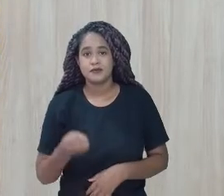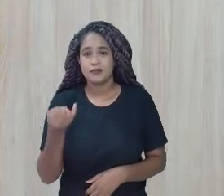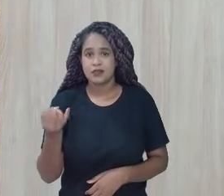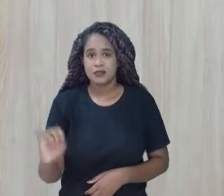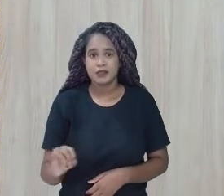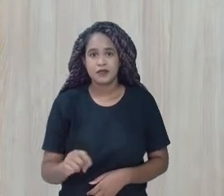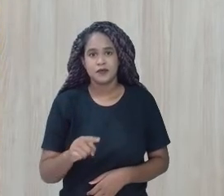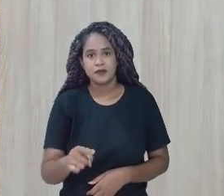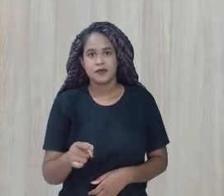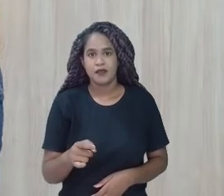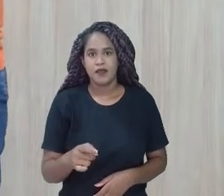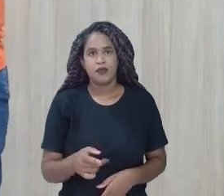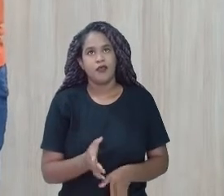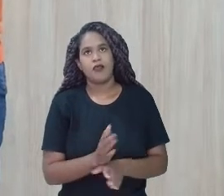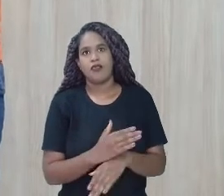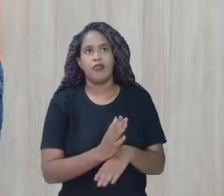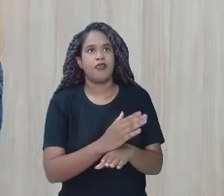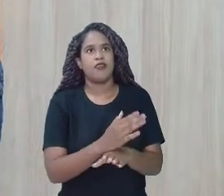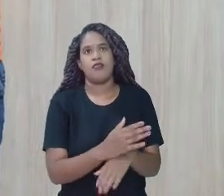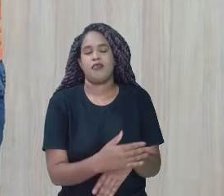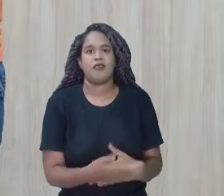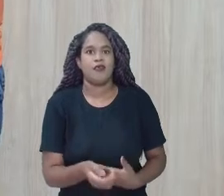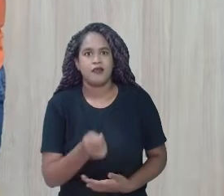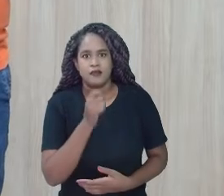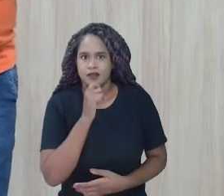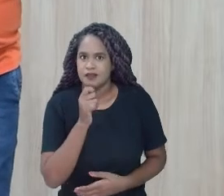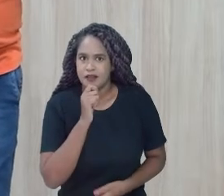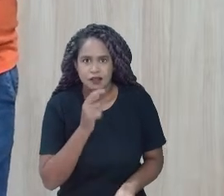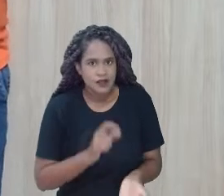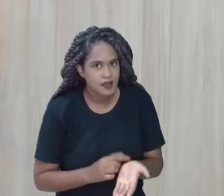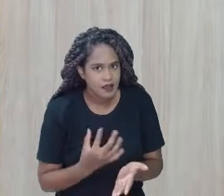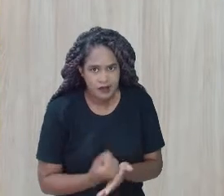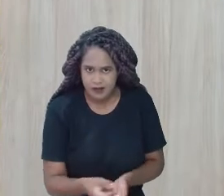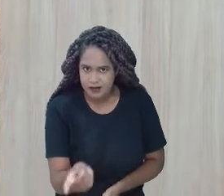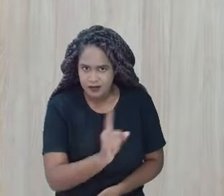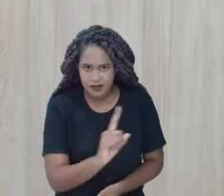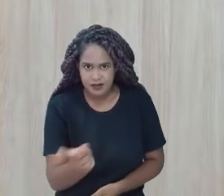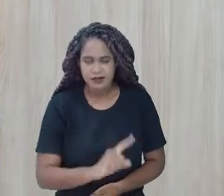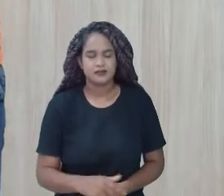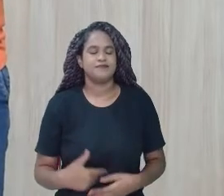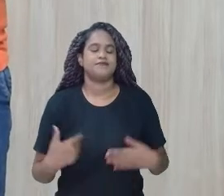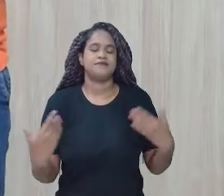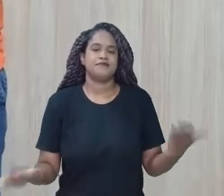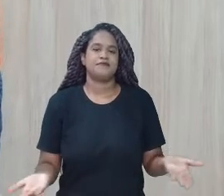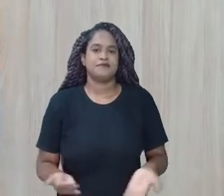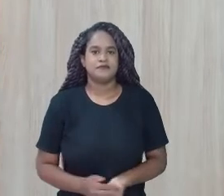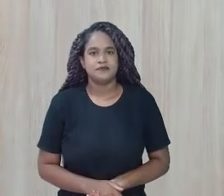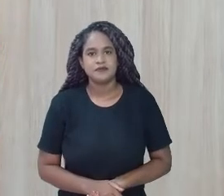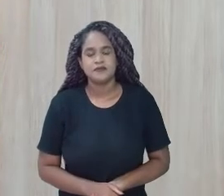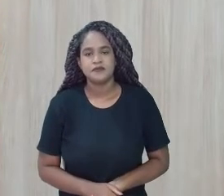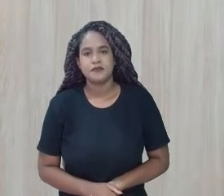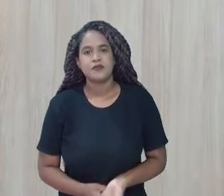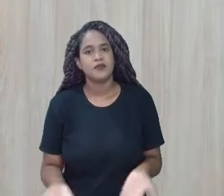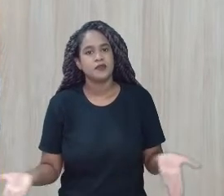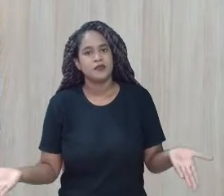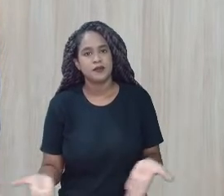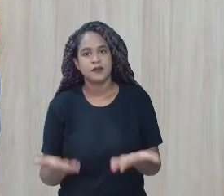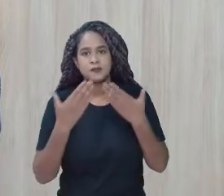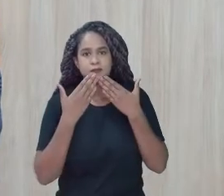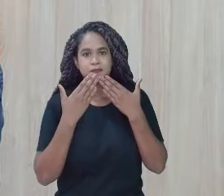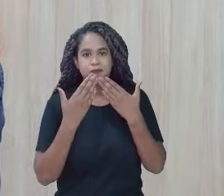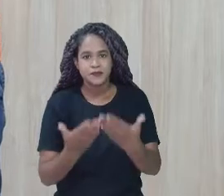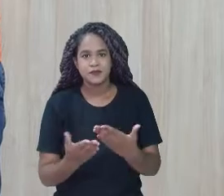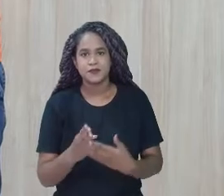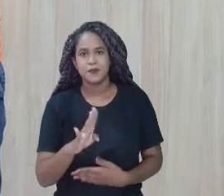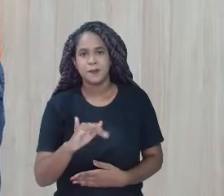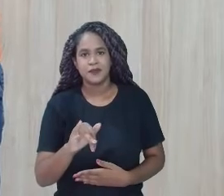se abestalhando ainda aí ó, e não baixou o aplicativo do Educa Recife, a gente vai pedir para Billy Boy